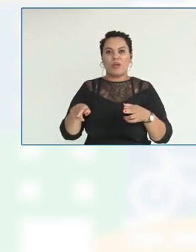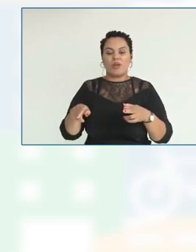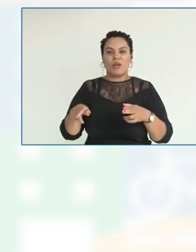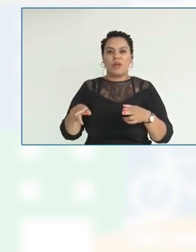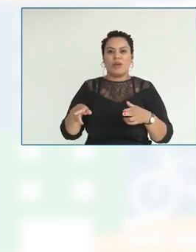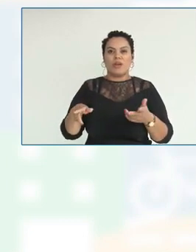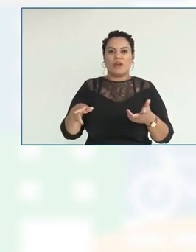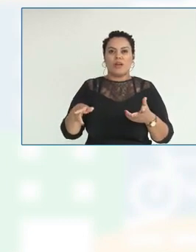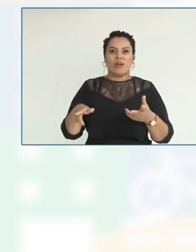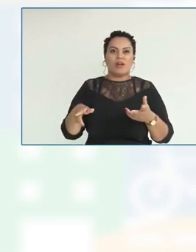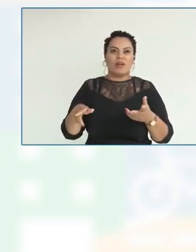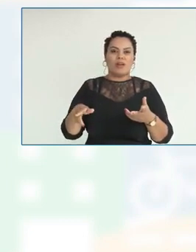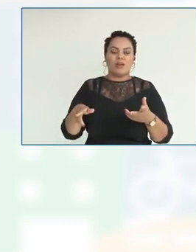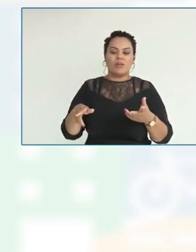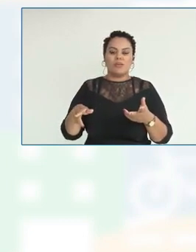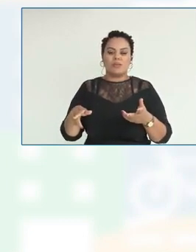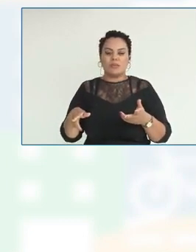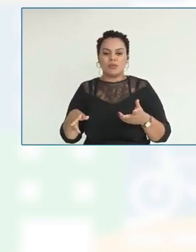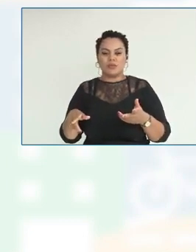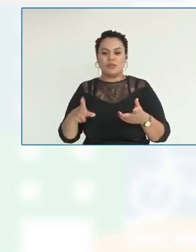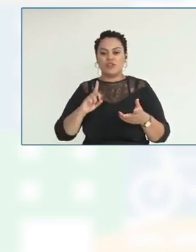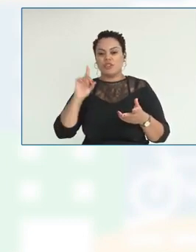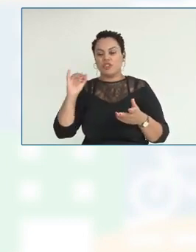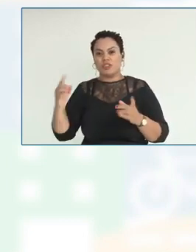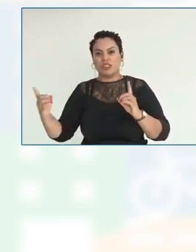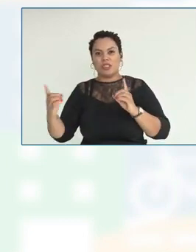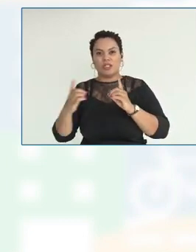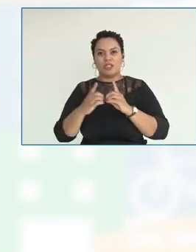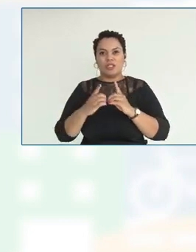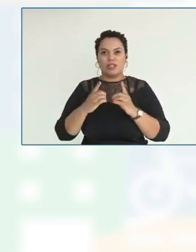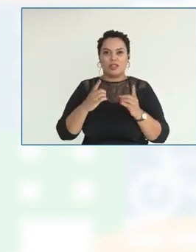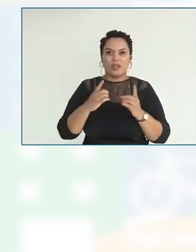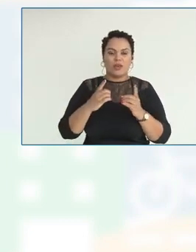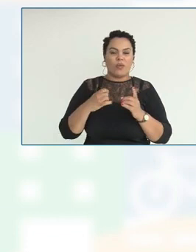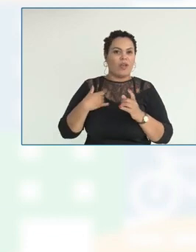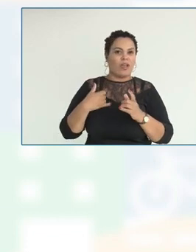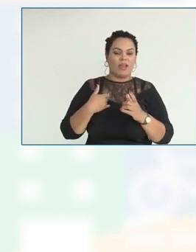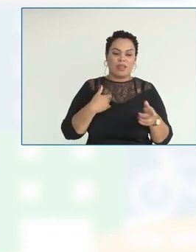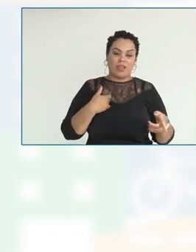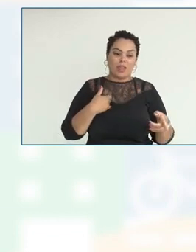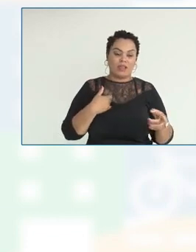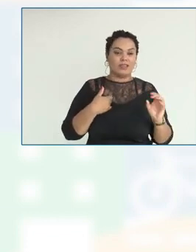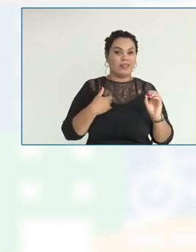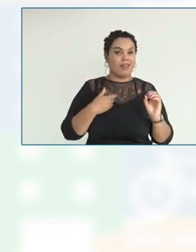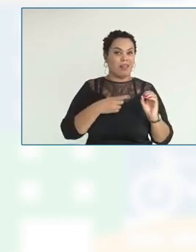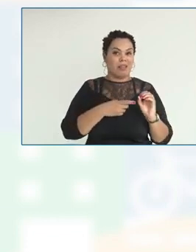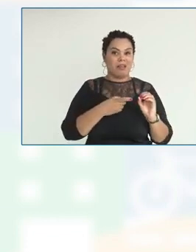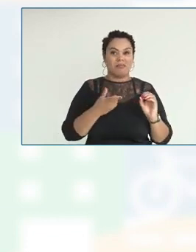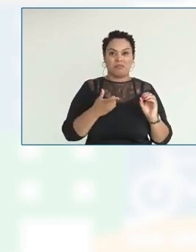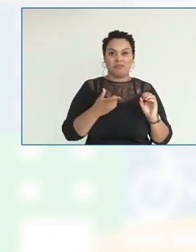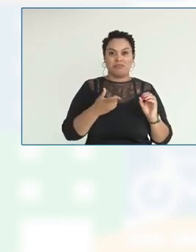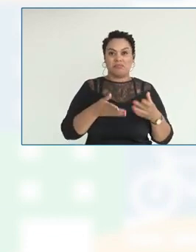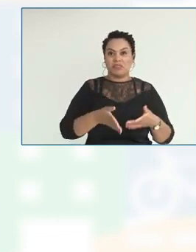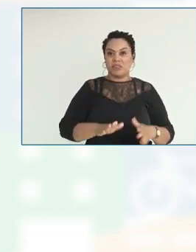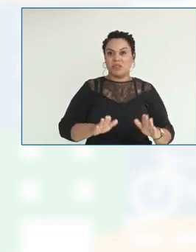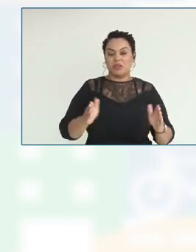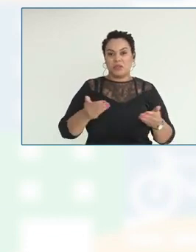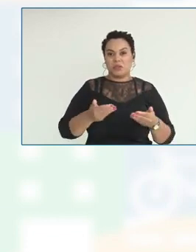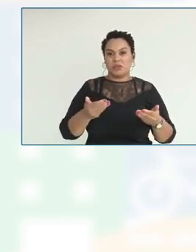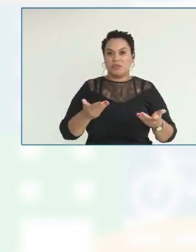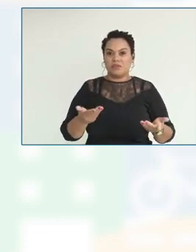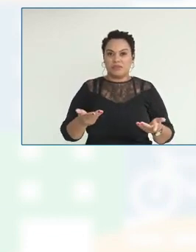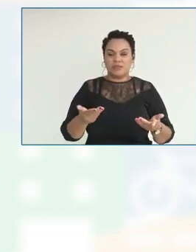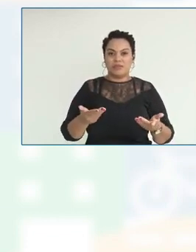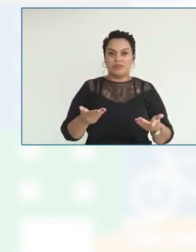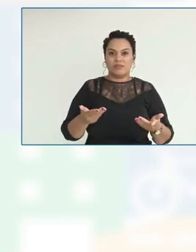ter como ter uma idade de recém-nascido, né? E aí vai lá na circunstância tentativa de